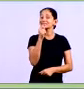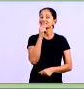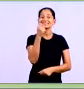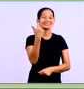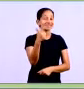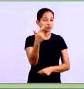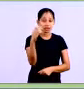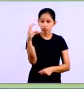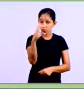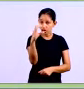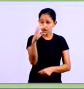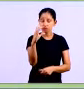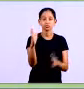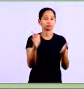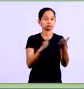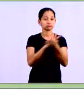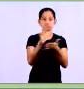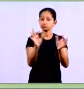crédito